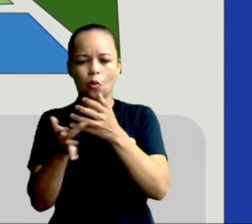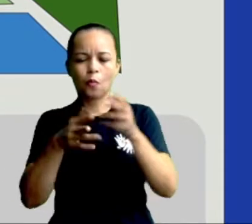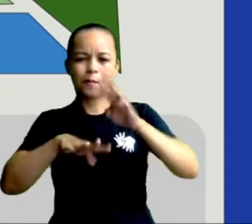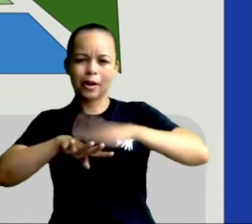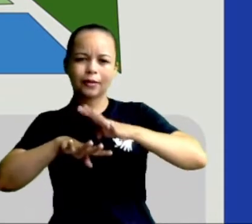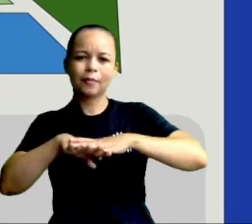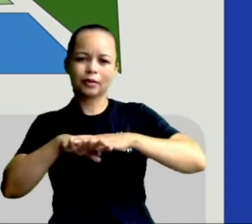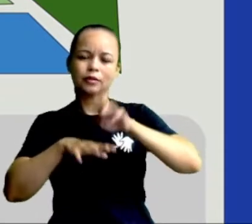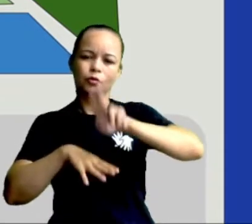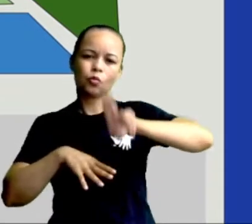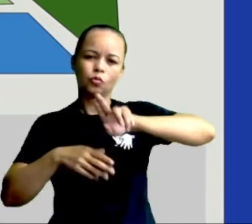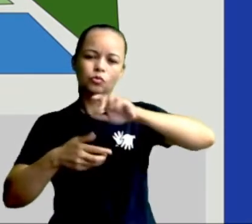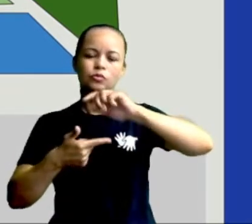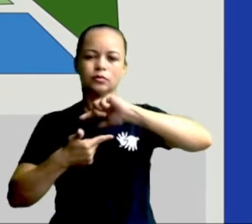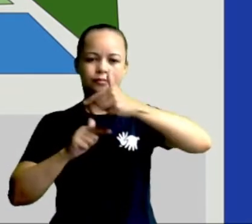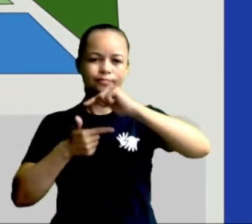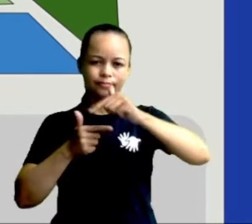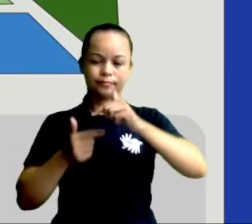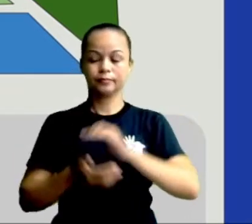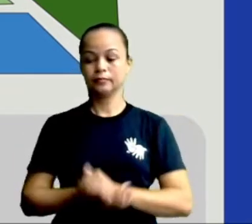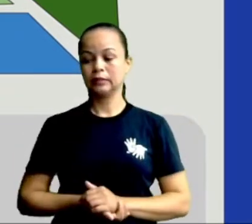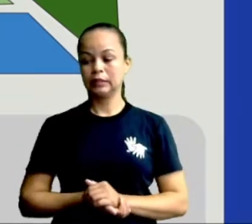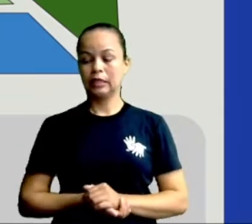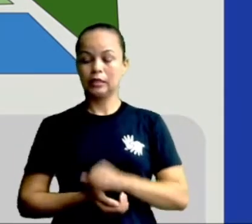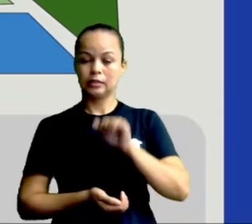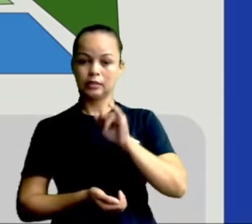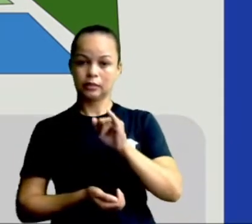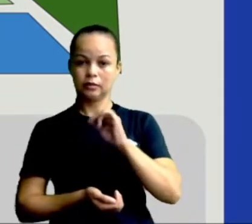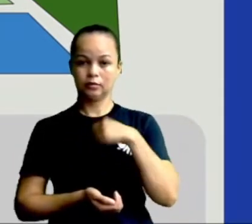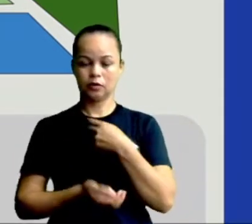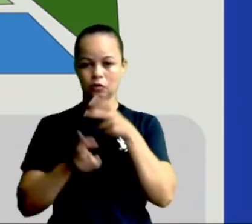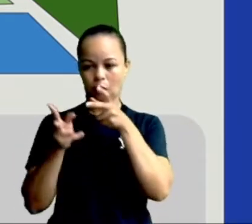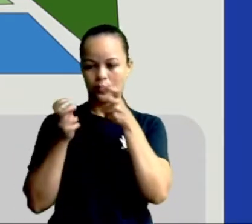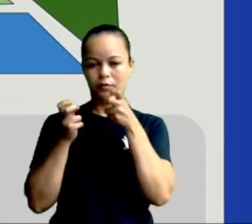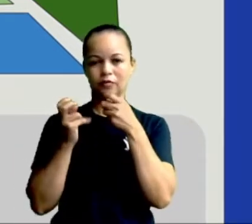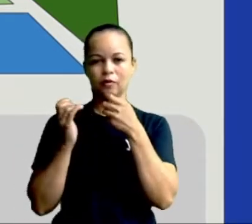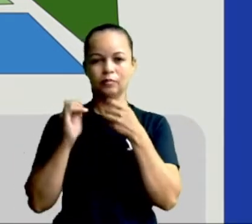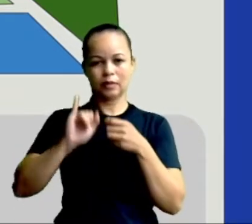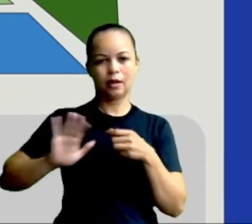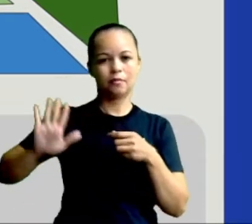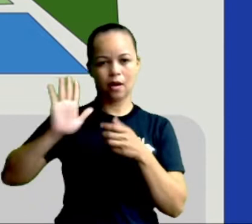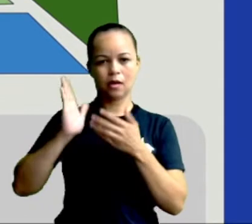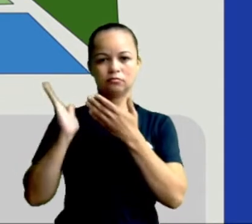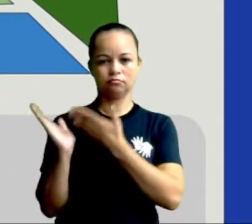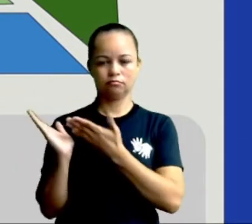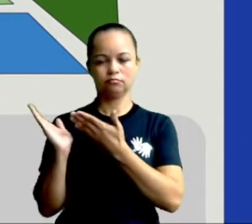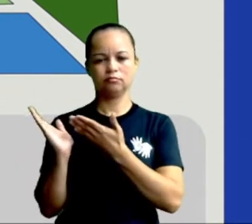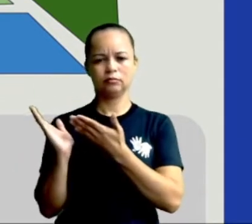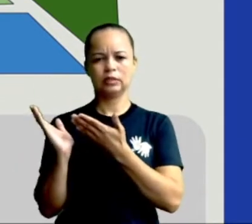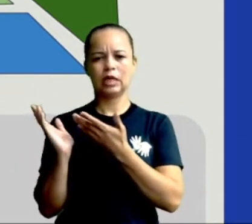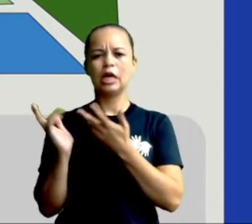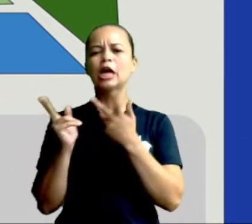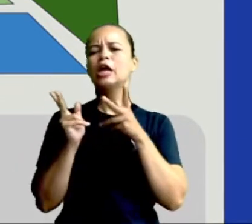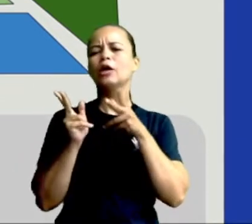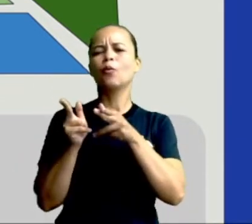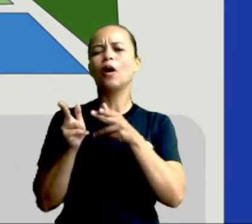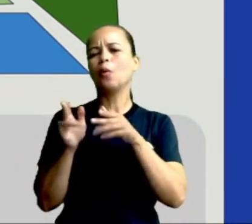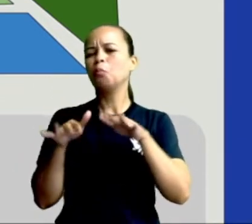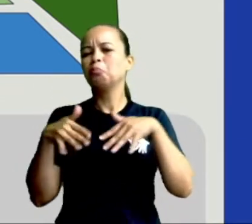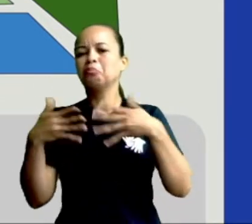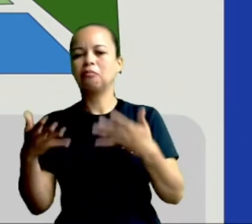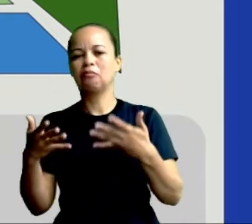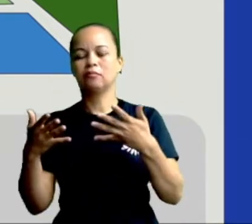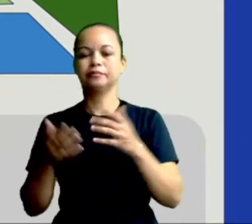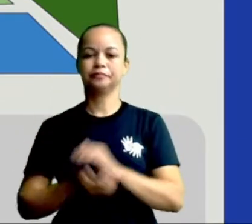figuras geométricas. Então, se a gente observar aí essa imagem ao lado, quais são iguais? Né? Se a